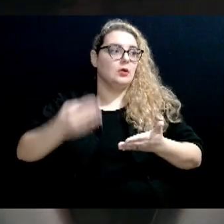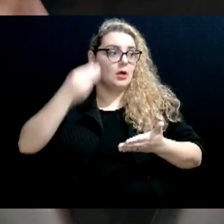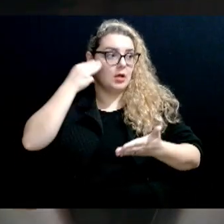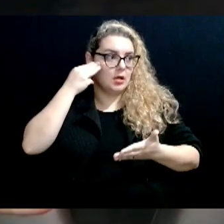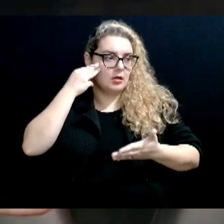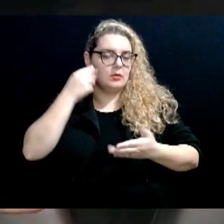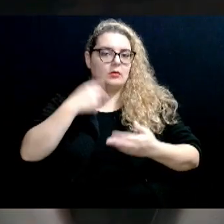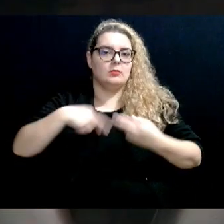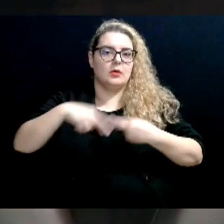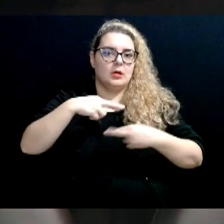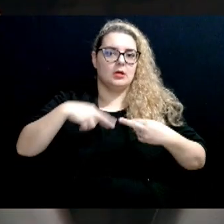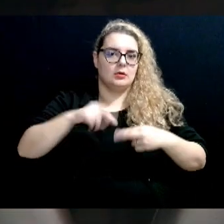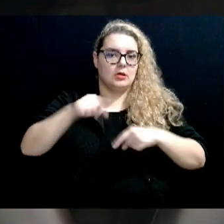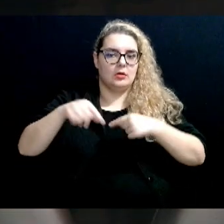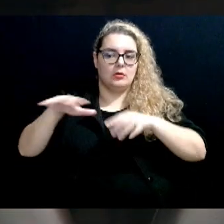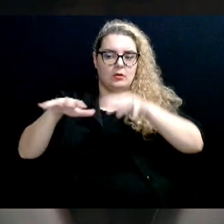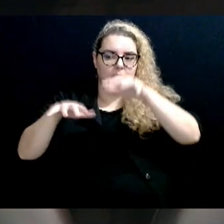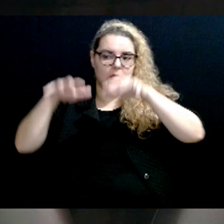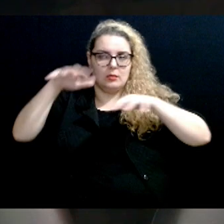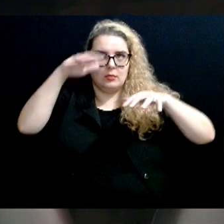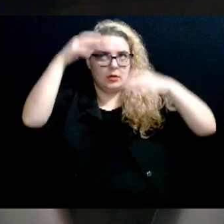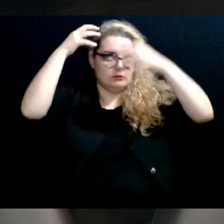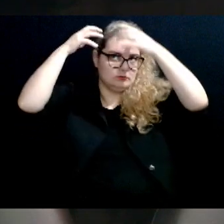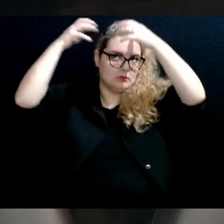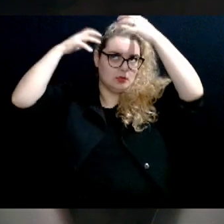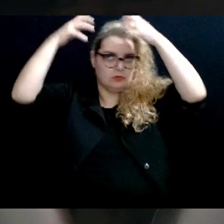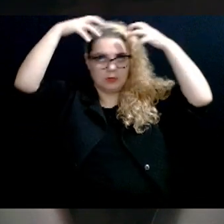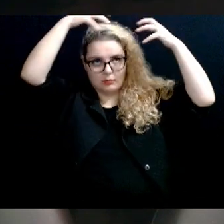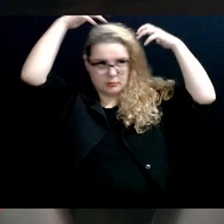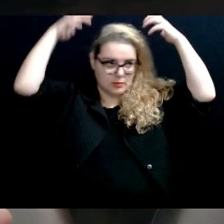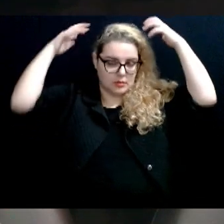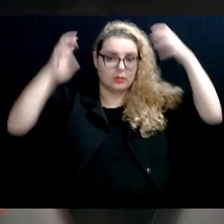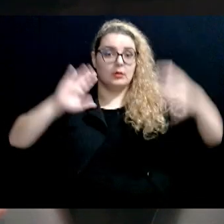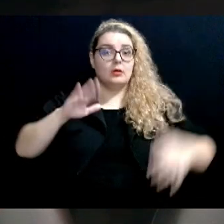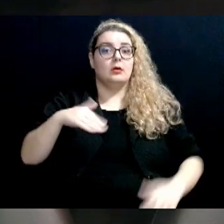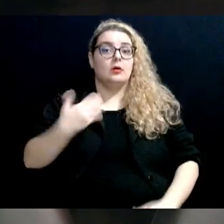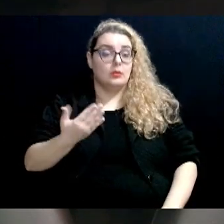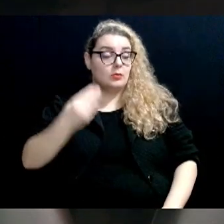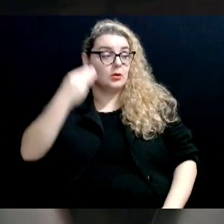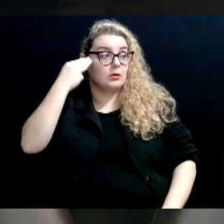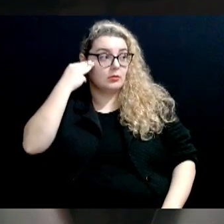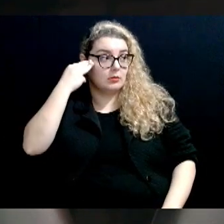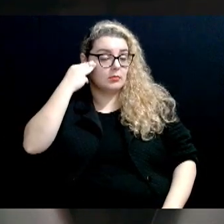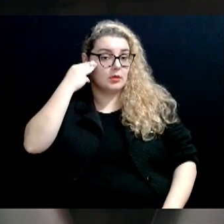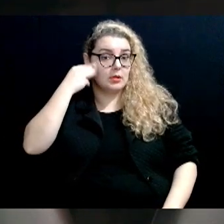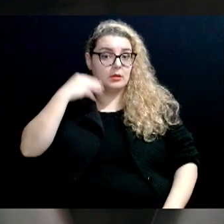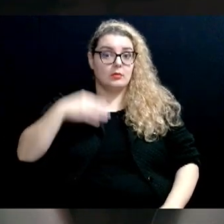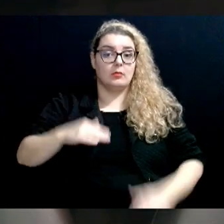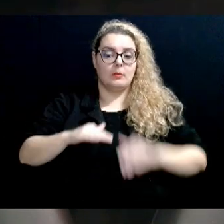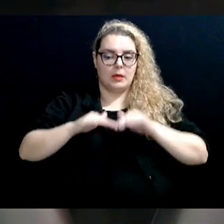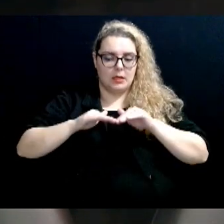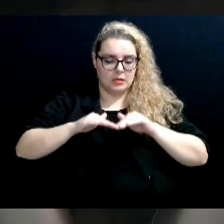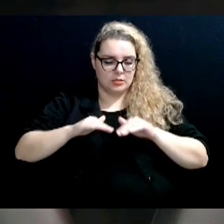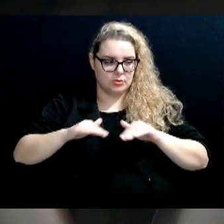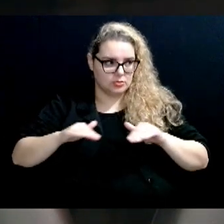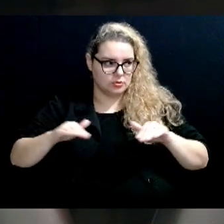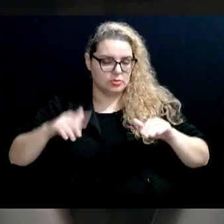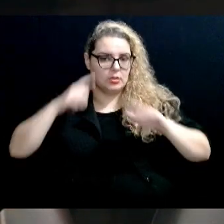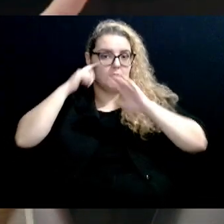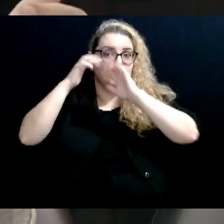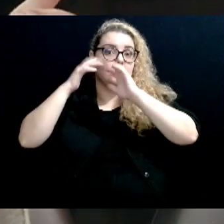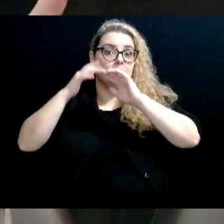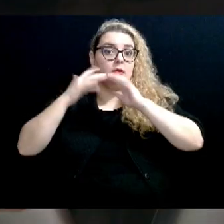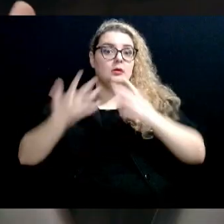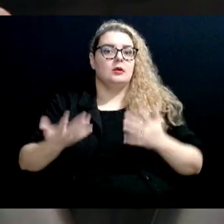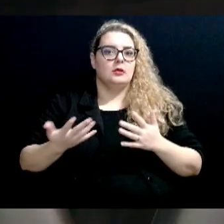outras regiões do cérebro. Que quando a memória ela tá mais estável no cérebro, ela tá morando em